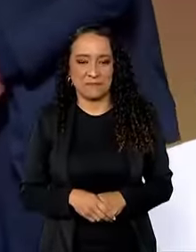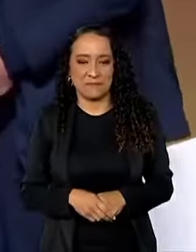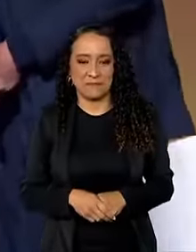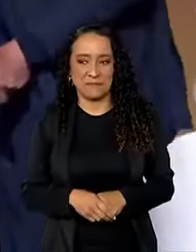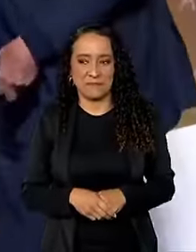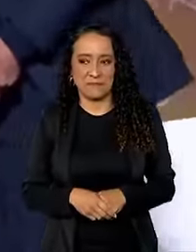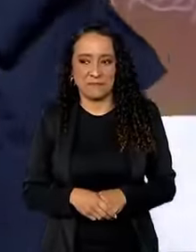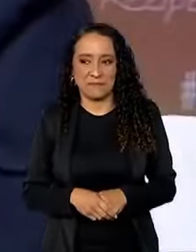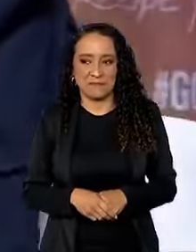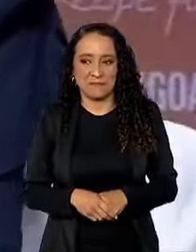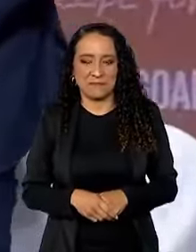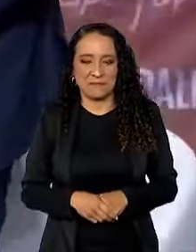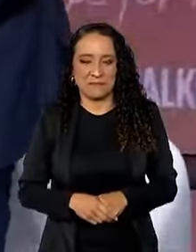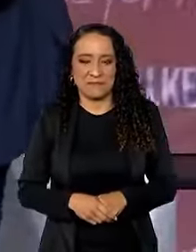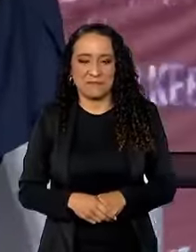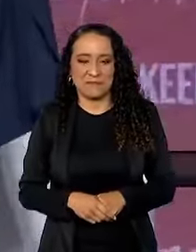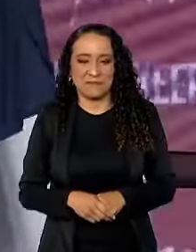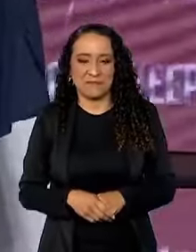Obrigado.